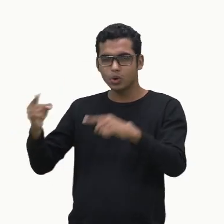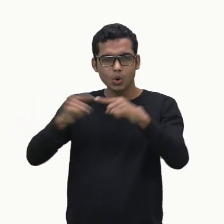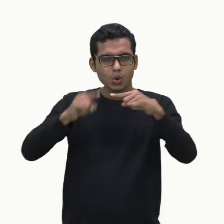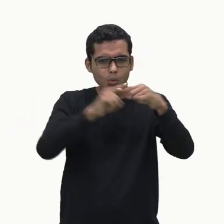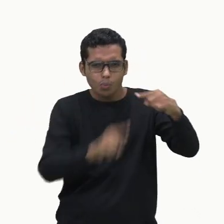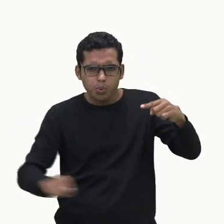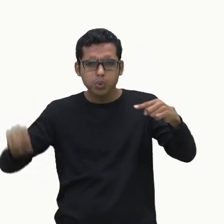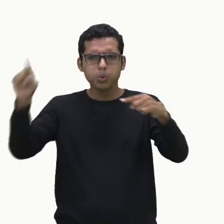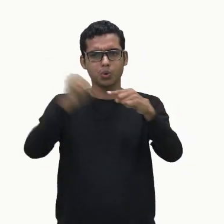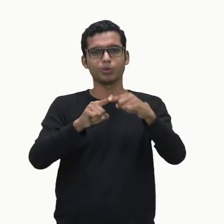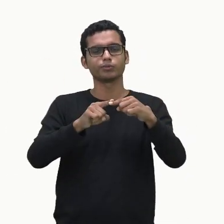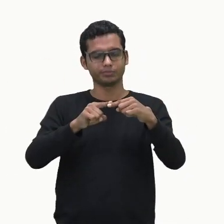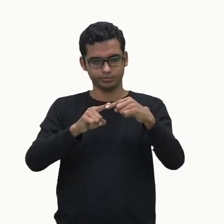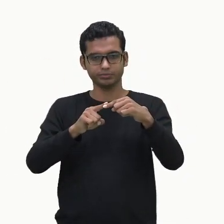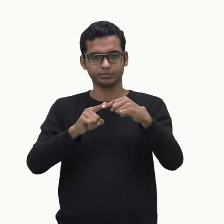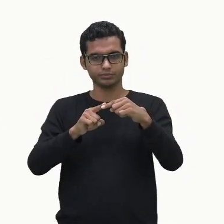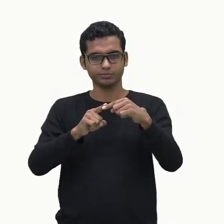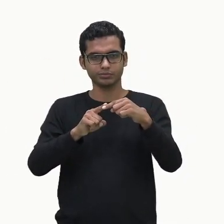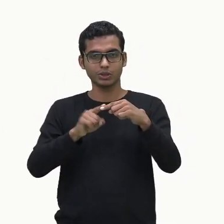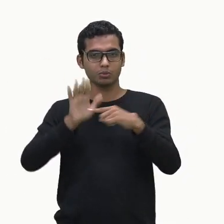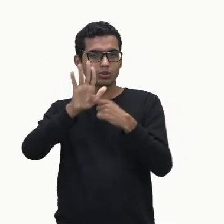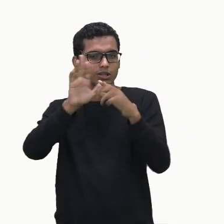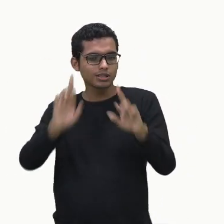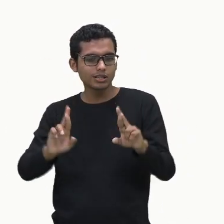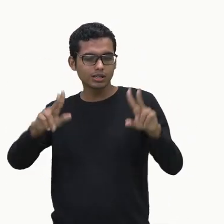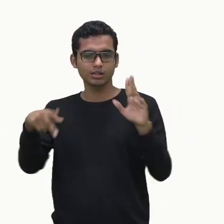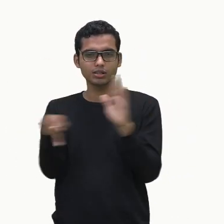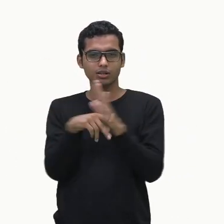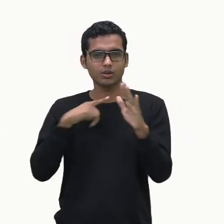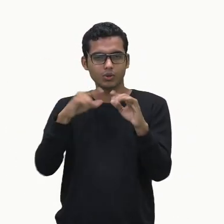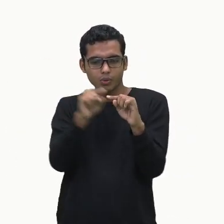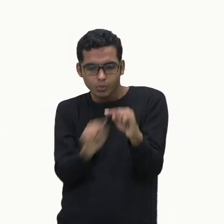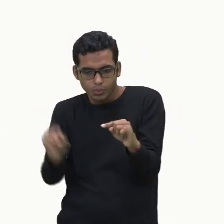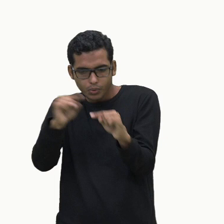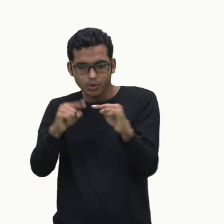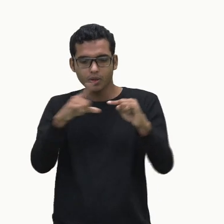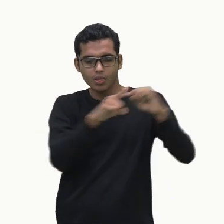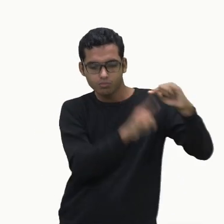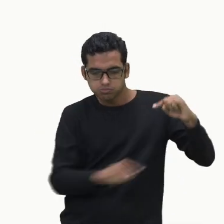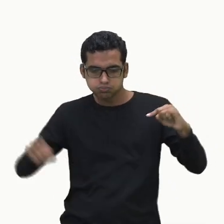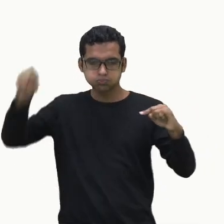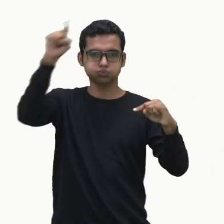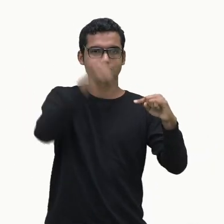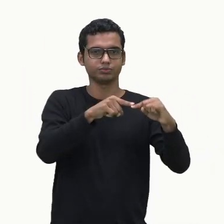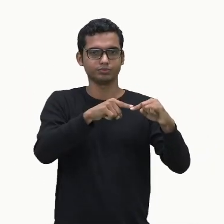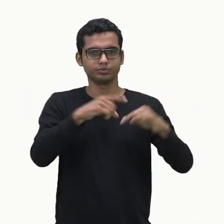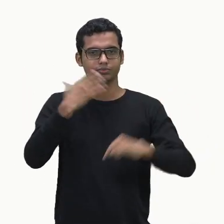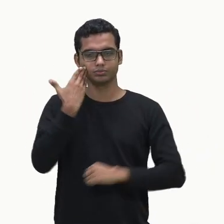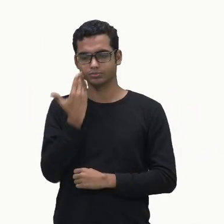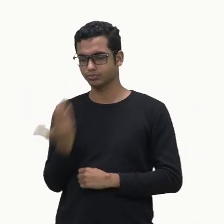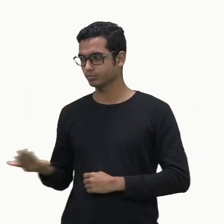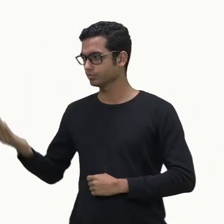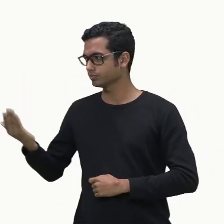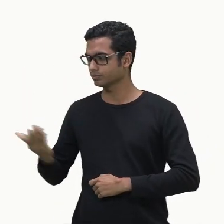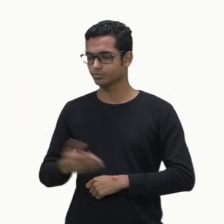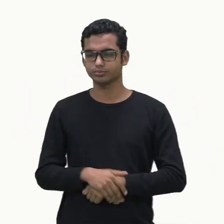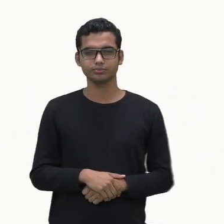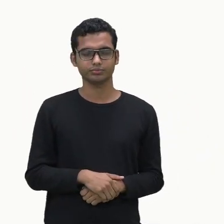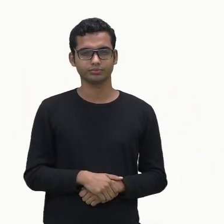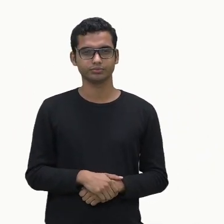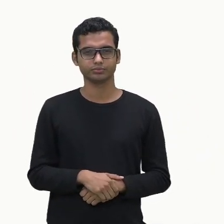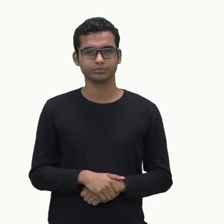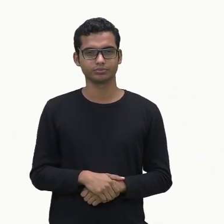diferença de um raio para o outro, Essa coroa circular, É